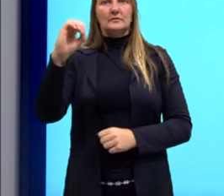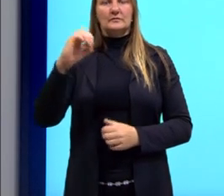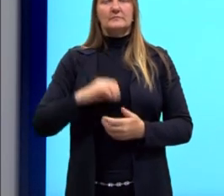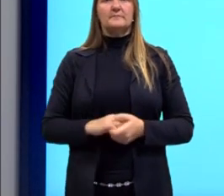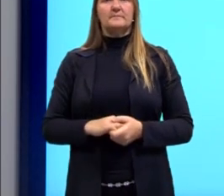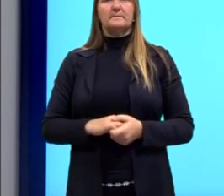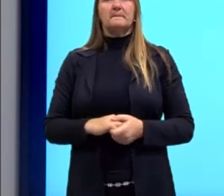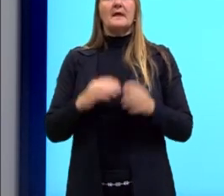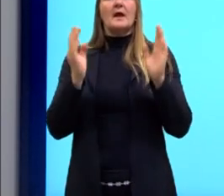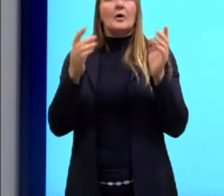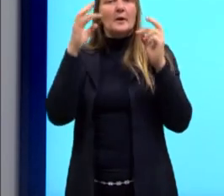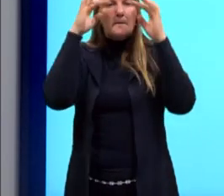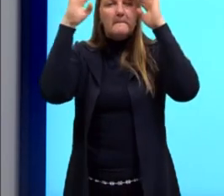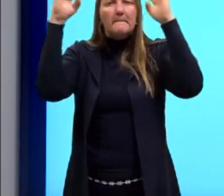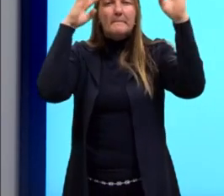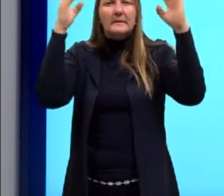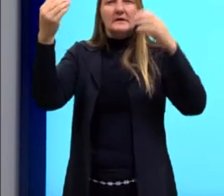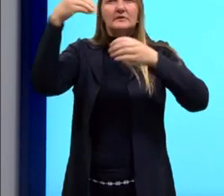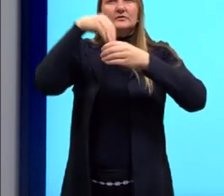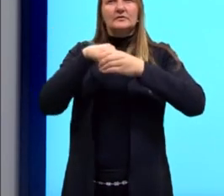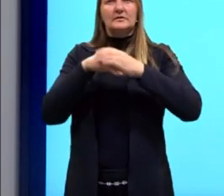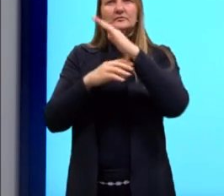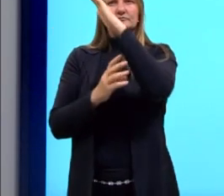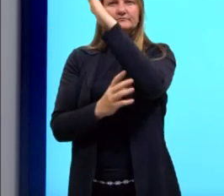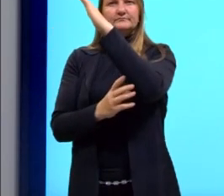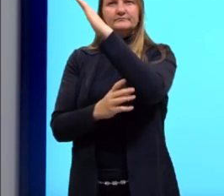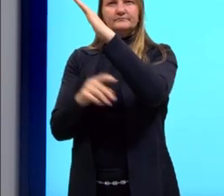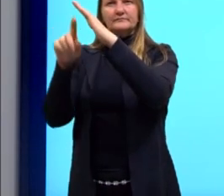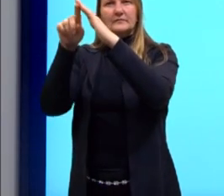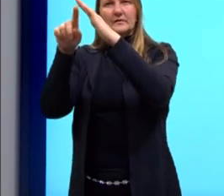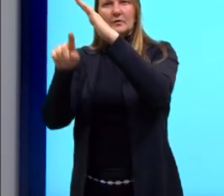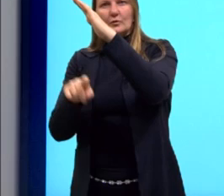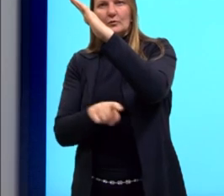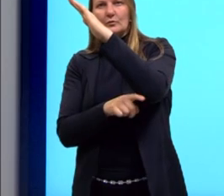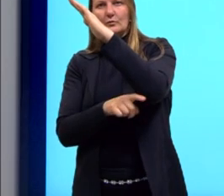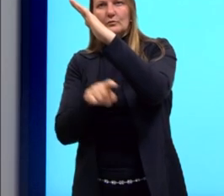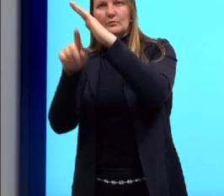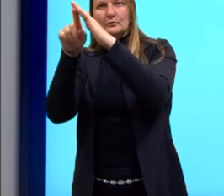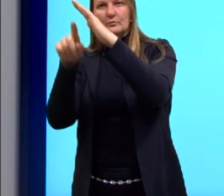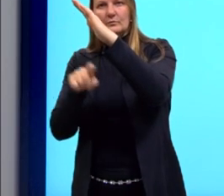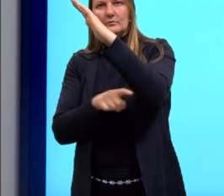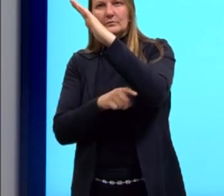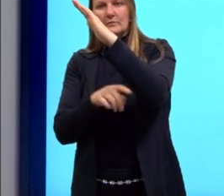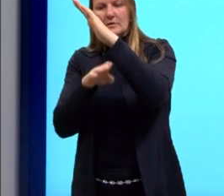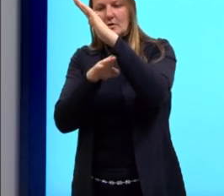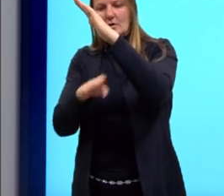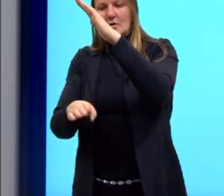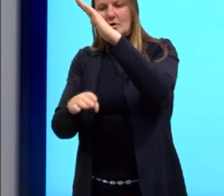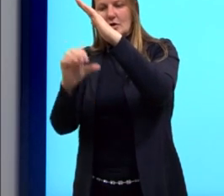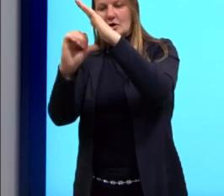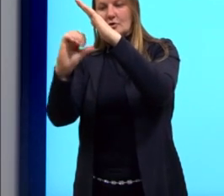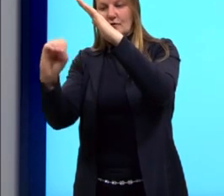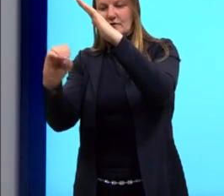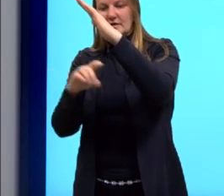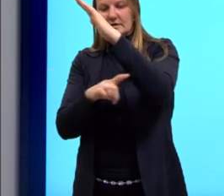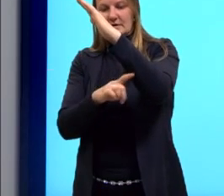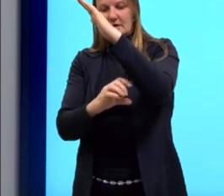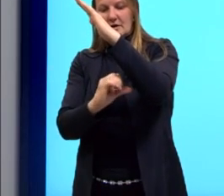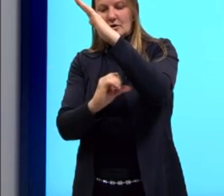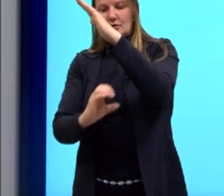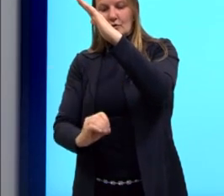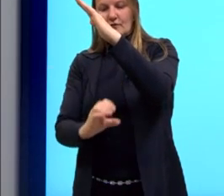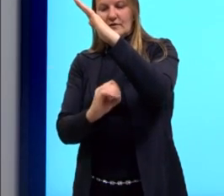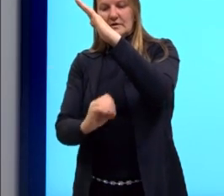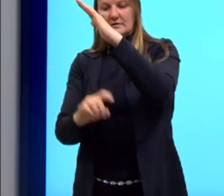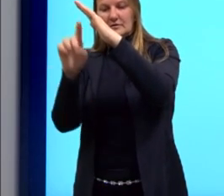internos o ângulo seio ângulo f são colaterais internos estão no mesmo